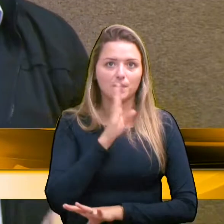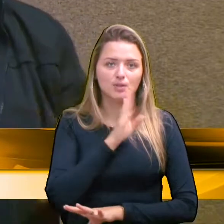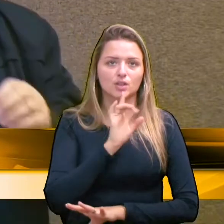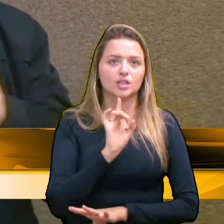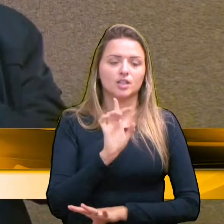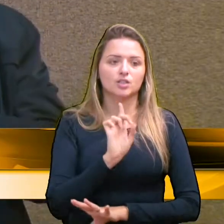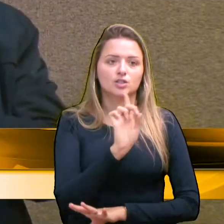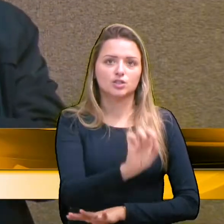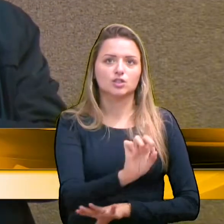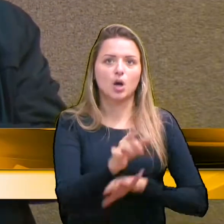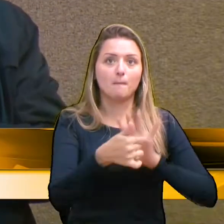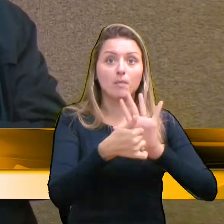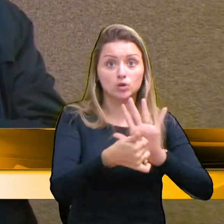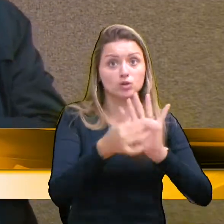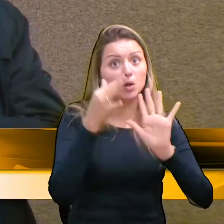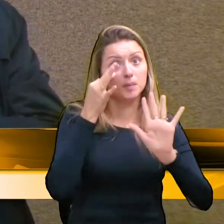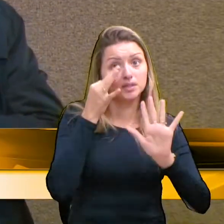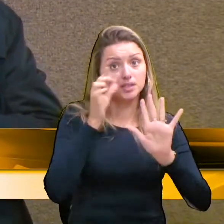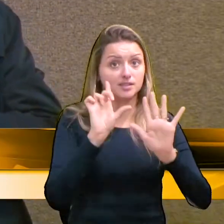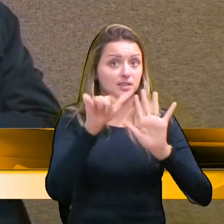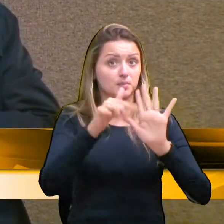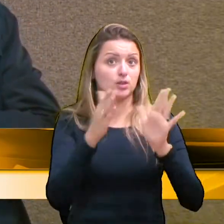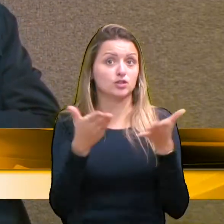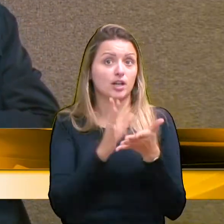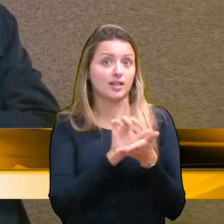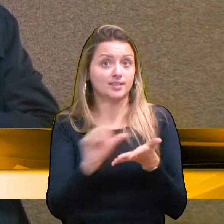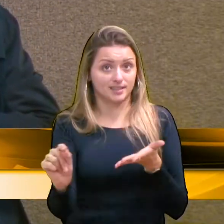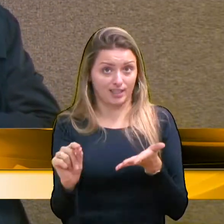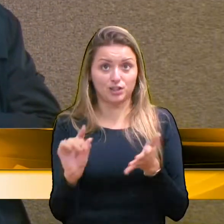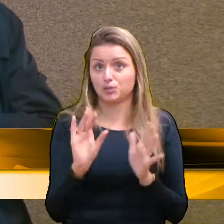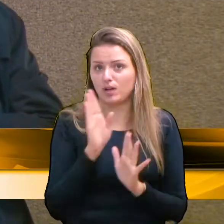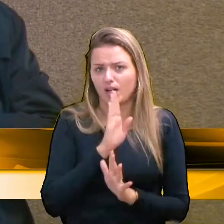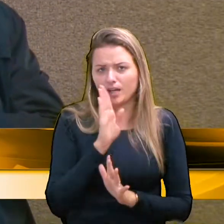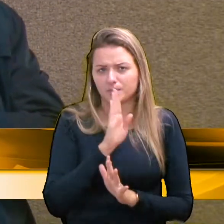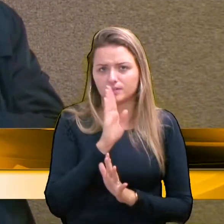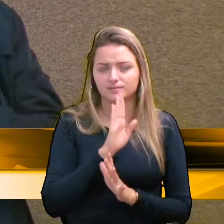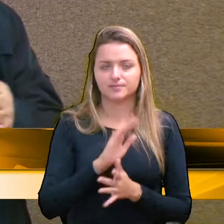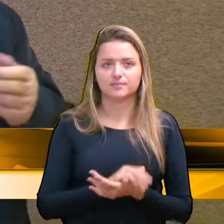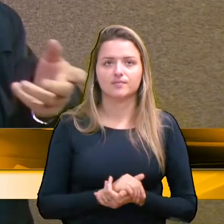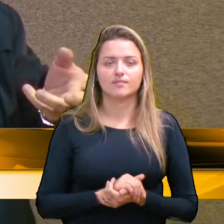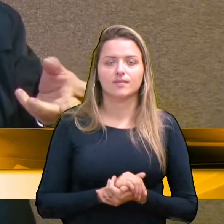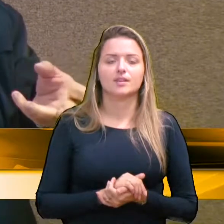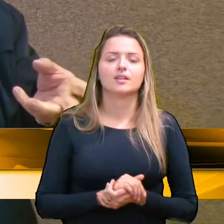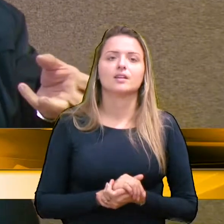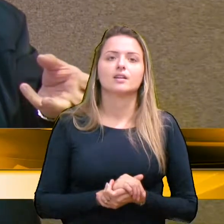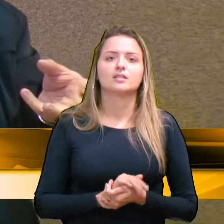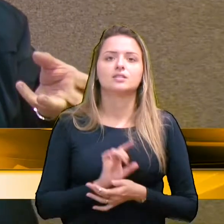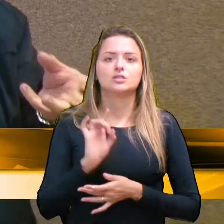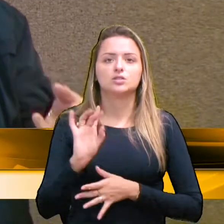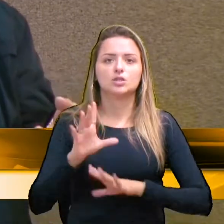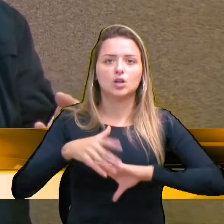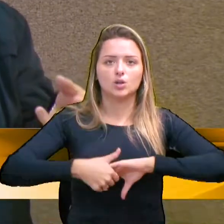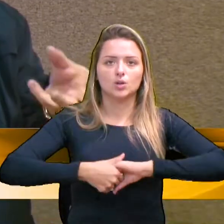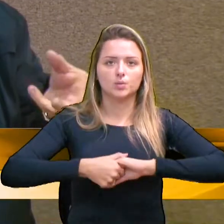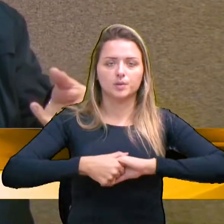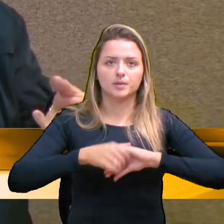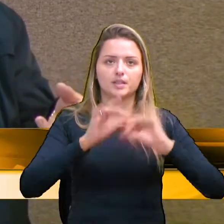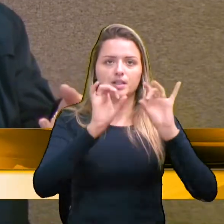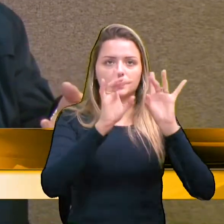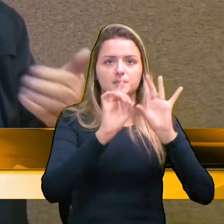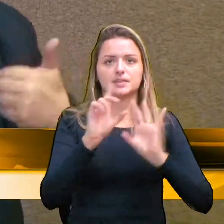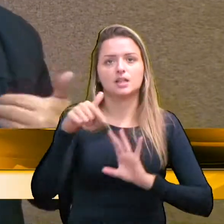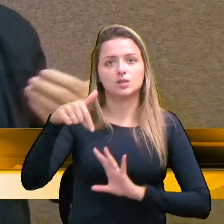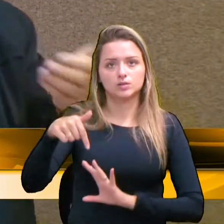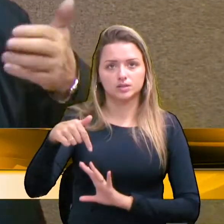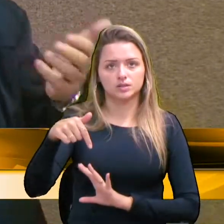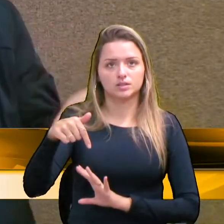Deu prefixo e caiu fora, né? Então, nesse sentido, só cumprimentar especialmente os 6